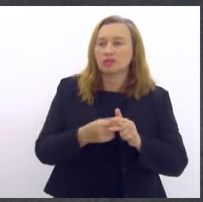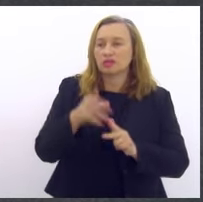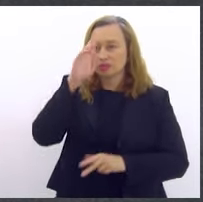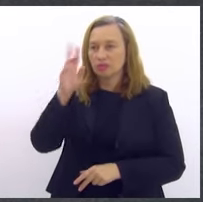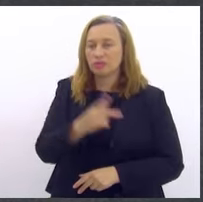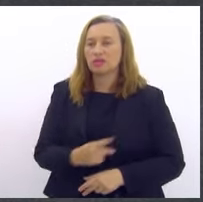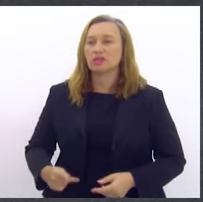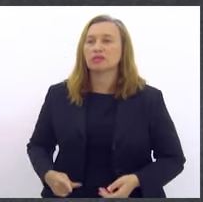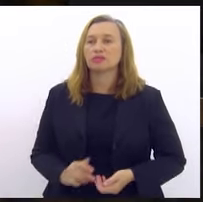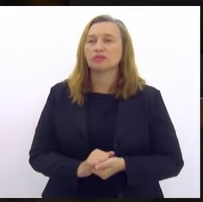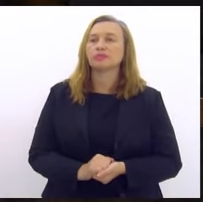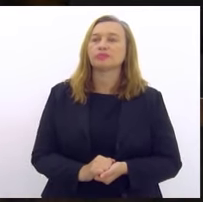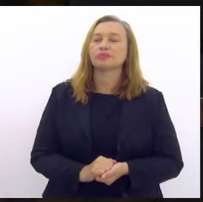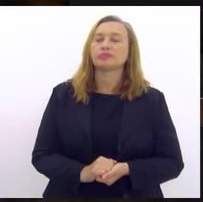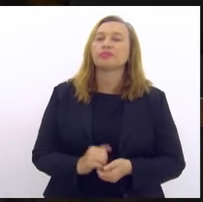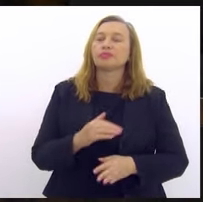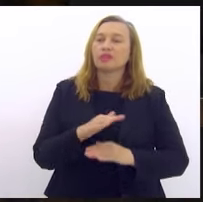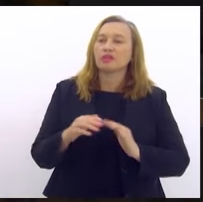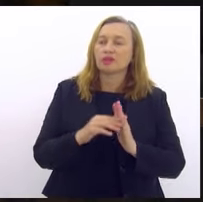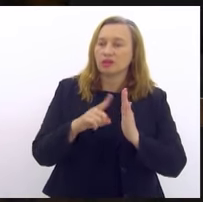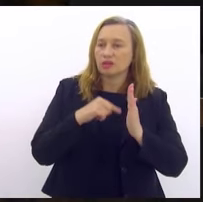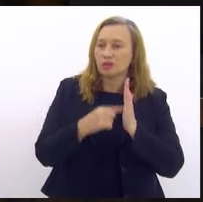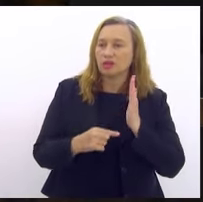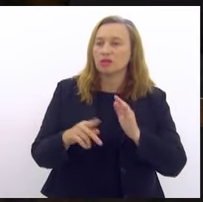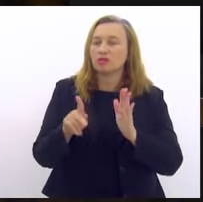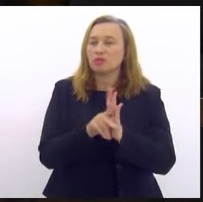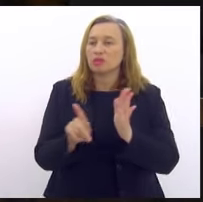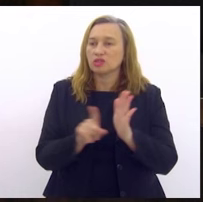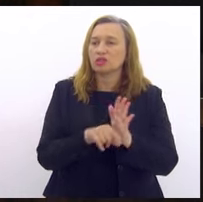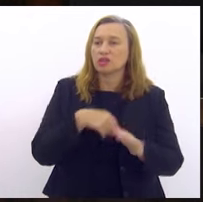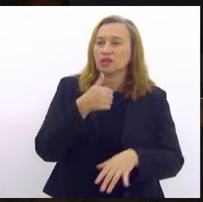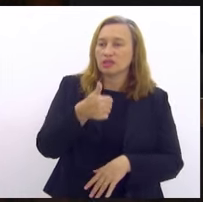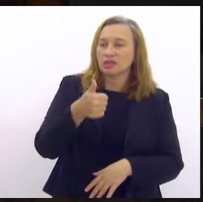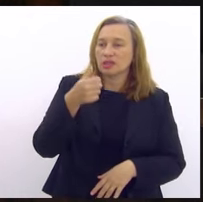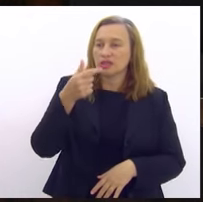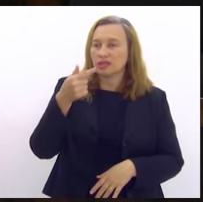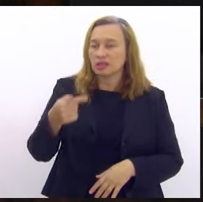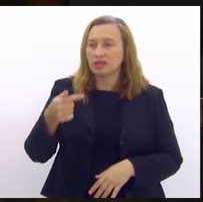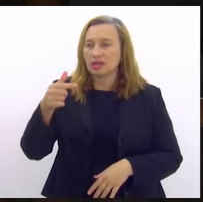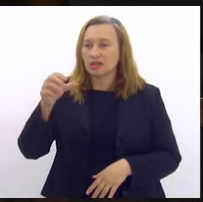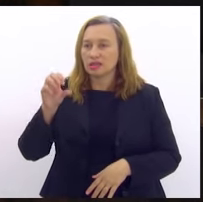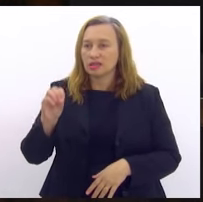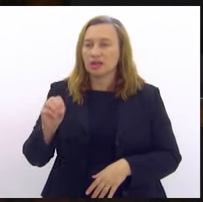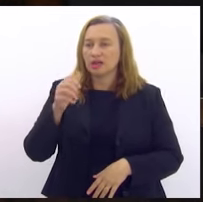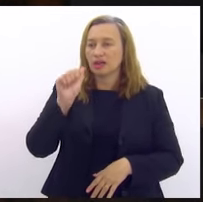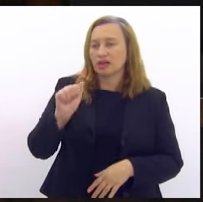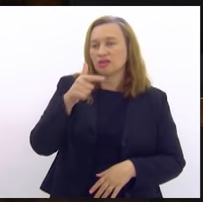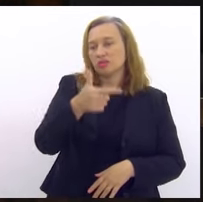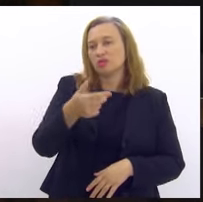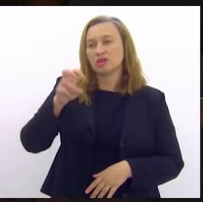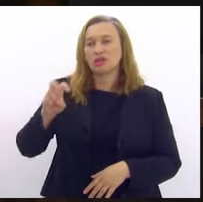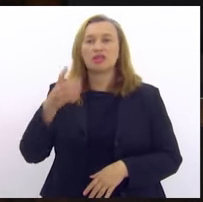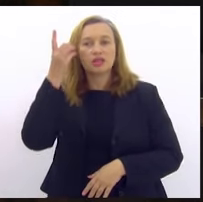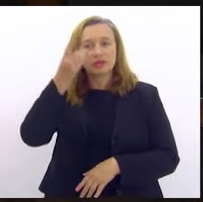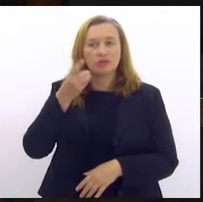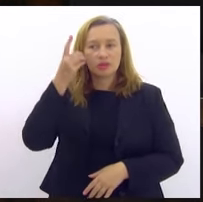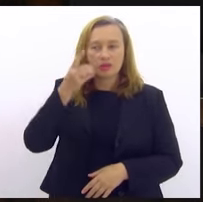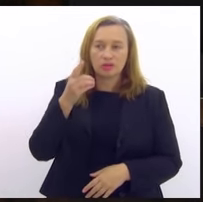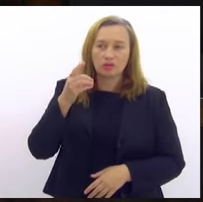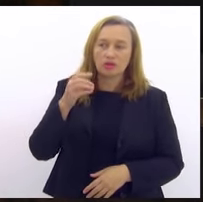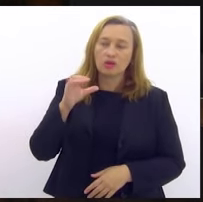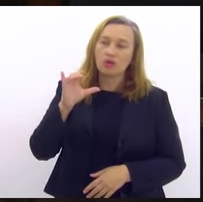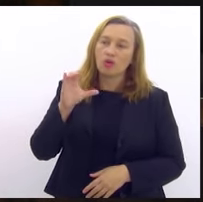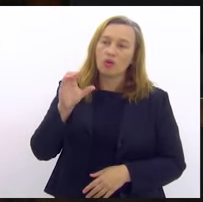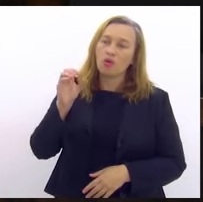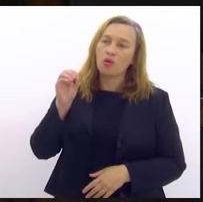presidente. Veto total aposto ao projeto de lei 170-A de 2015, de autoria do deputado Conde